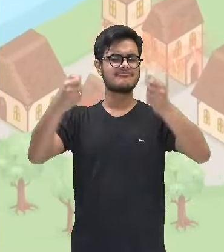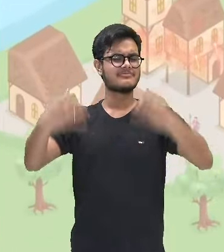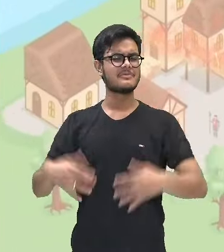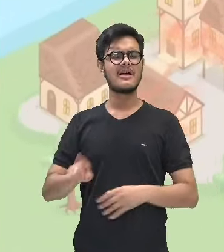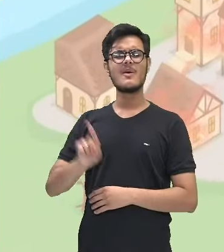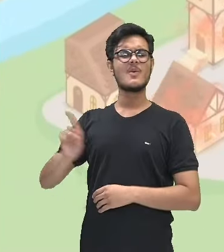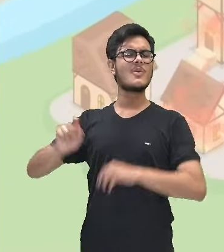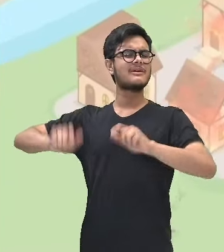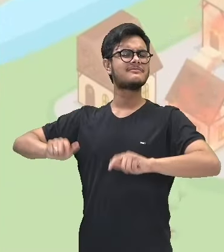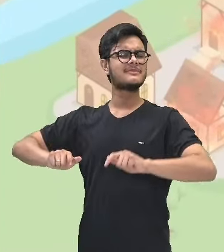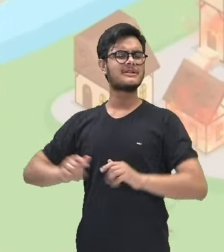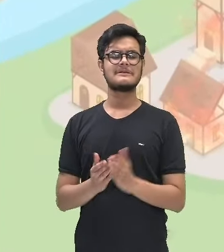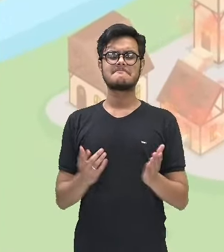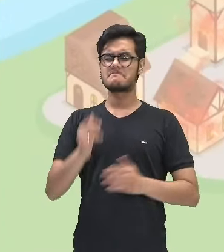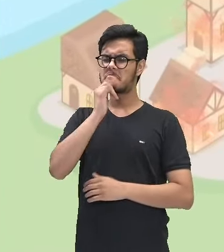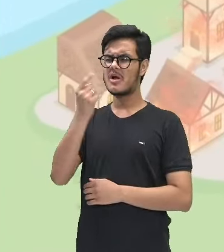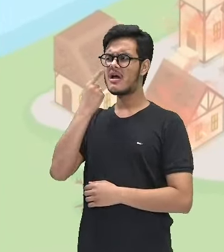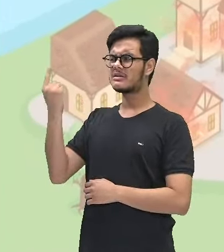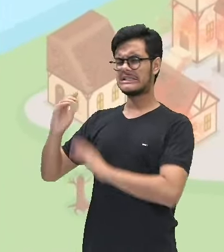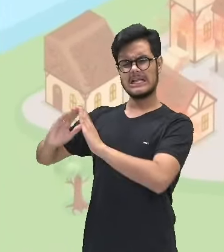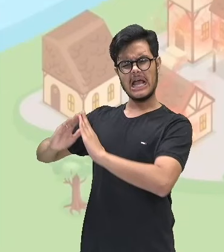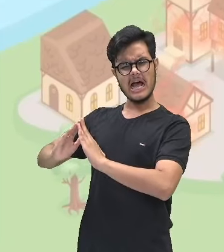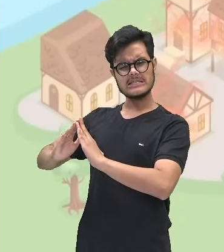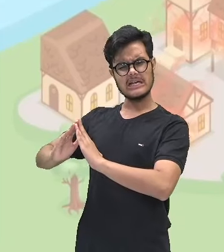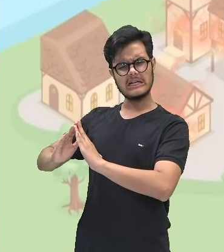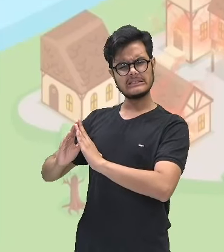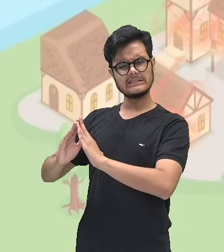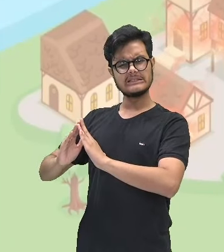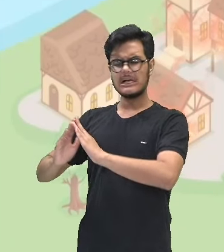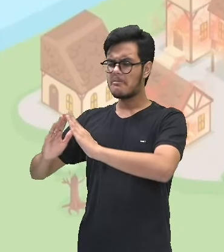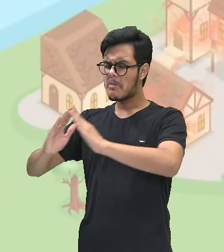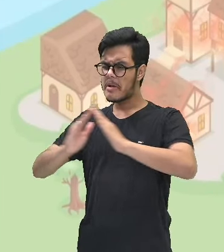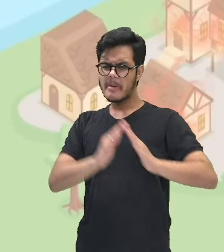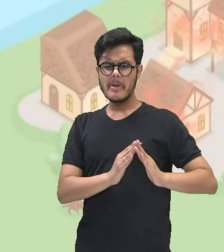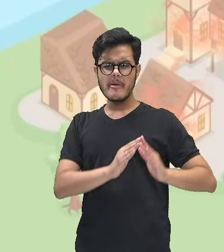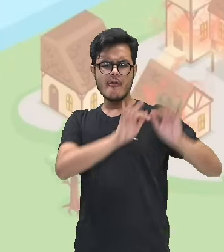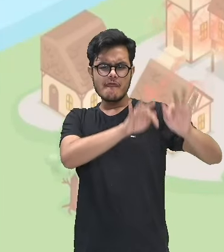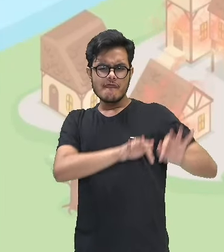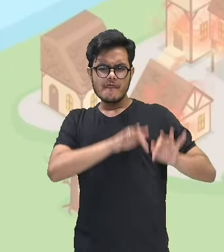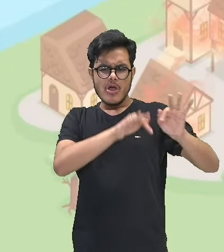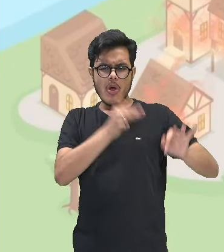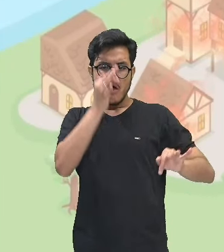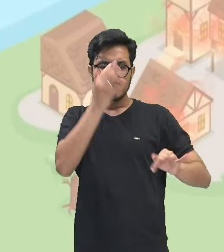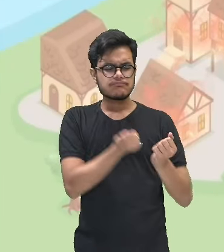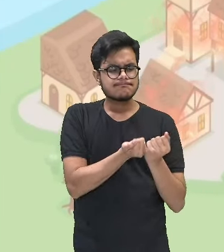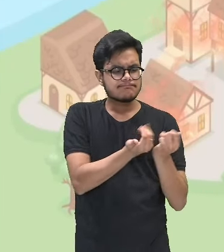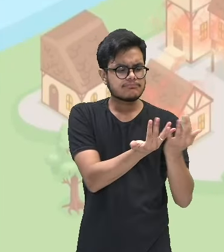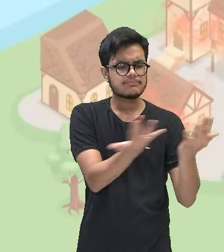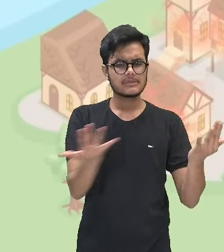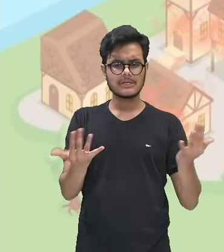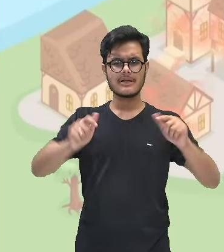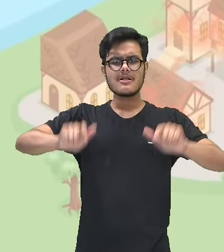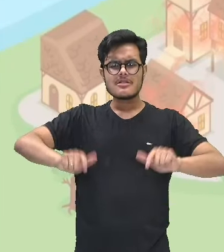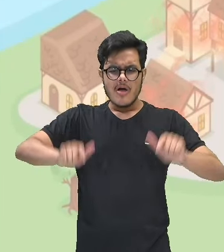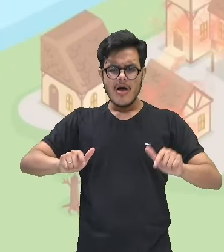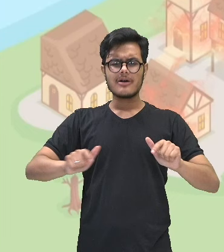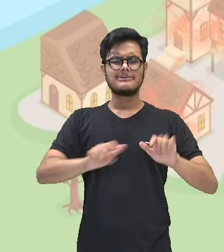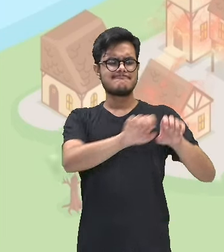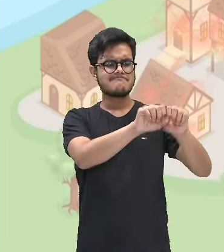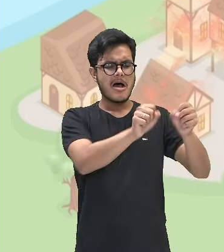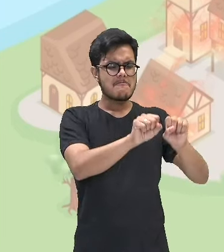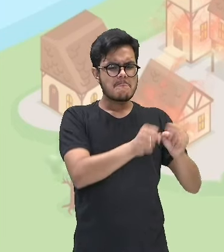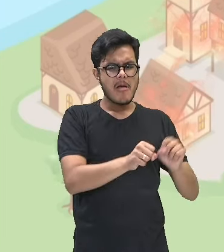só. Estão observando aí essas casas, né? Essas casas e as plantações representam os feudos que estão ali sendo